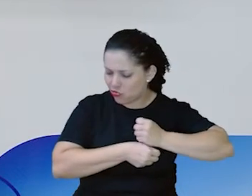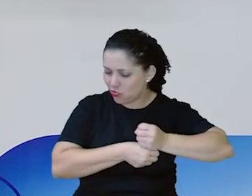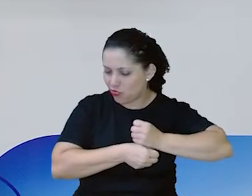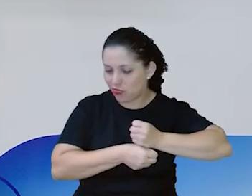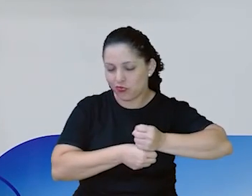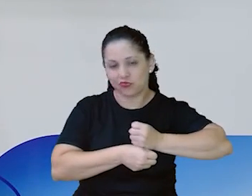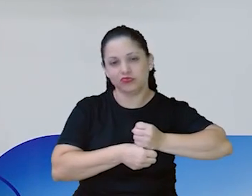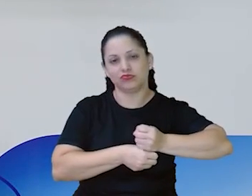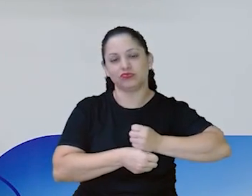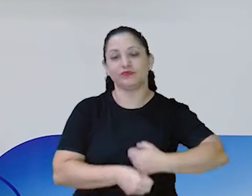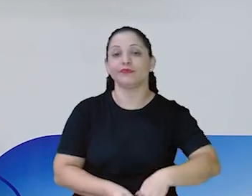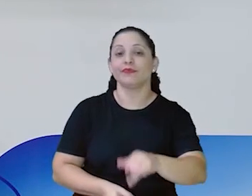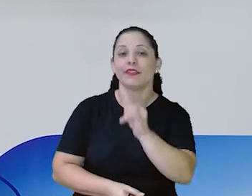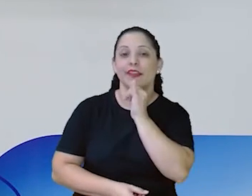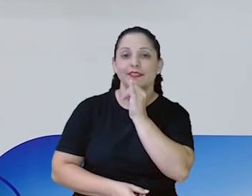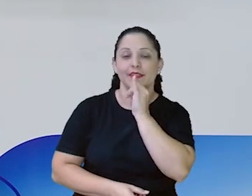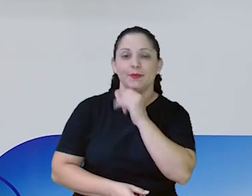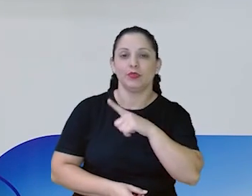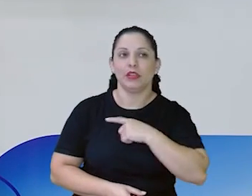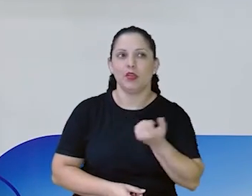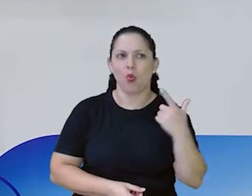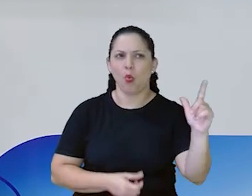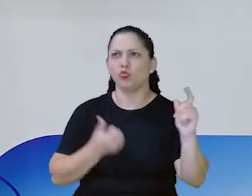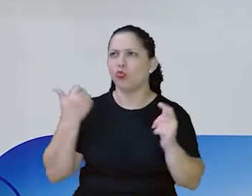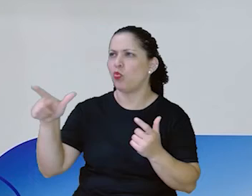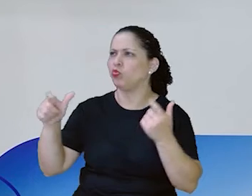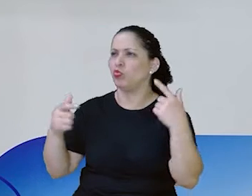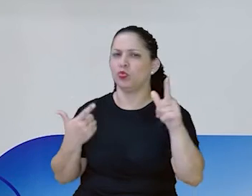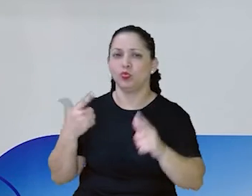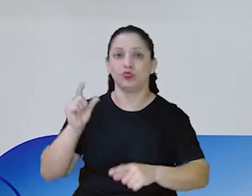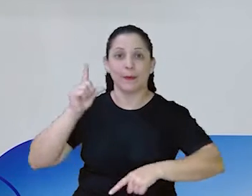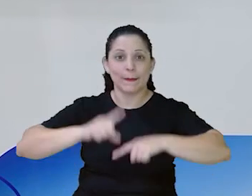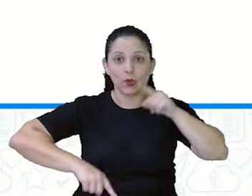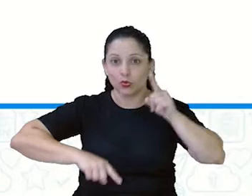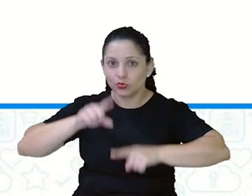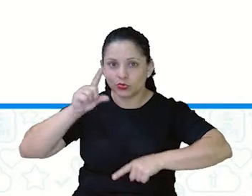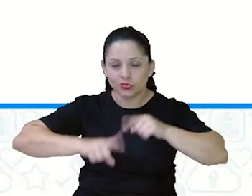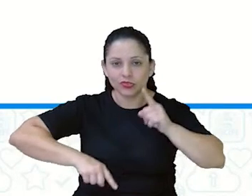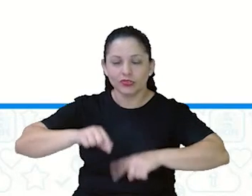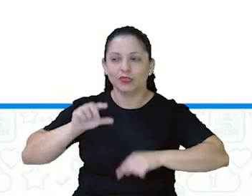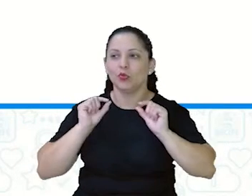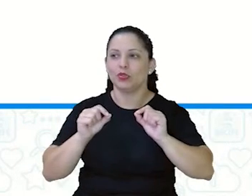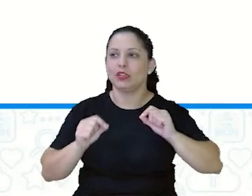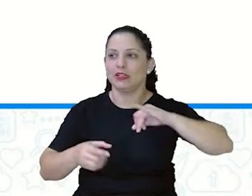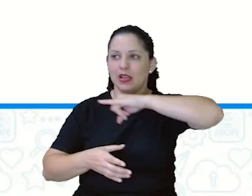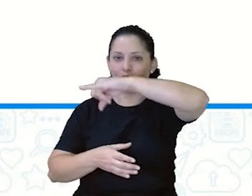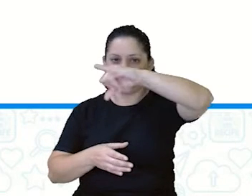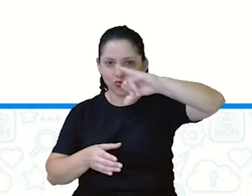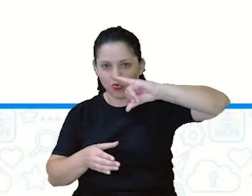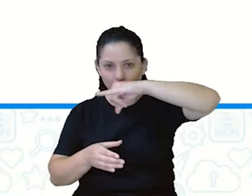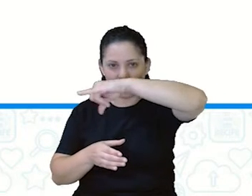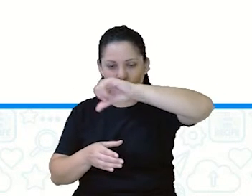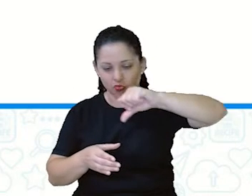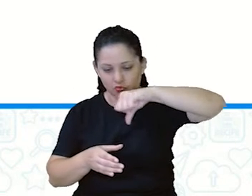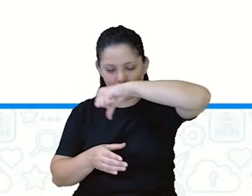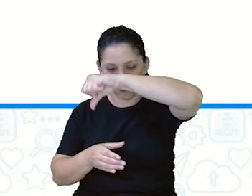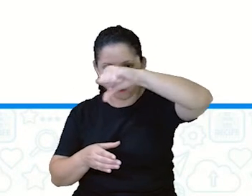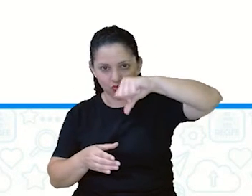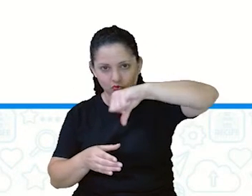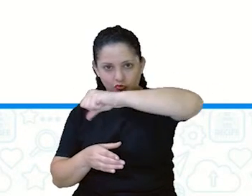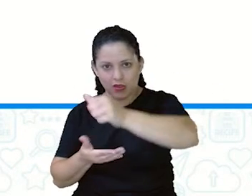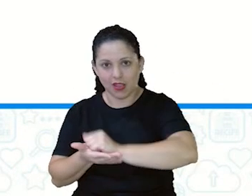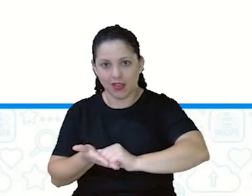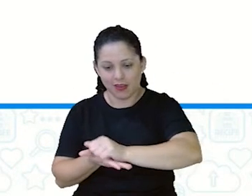exemplo. E aí nós temos outros produtos, detergente também, detergente que a gente utiliza, né, todos os dias aí para lavar os pratos.